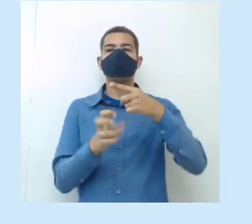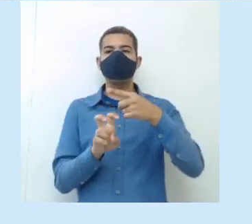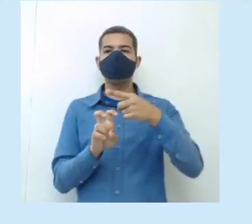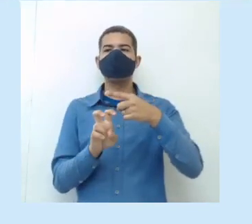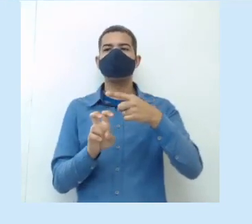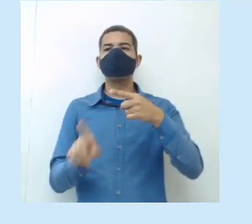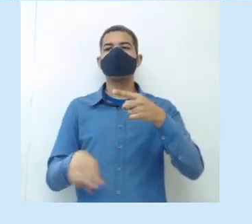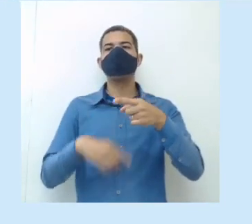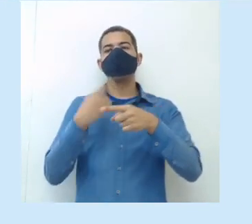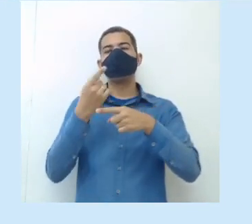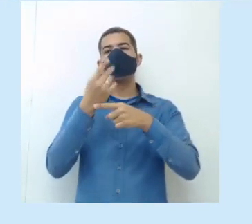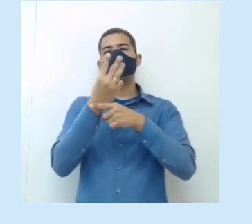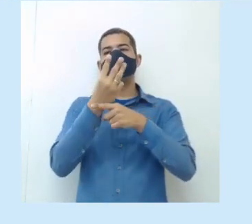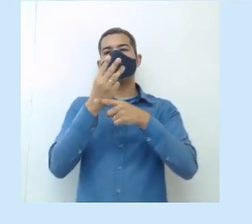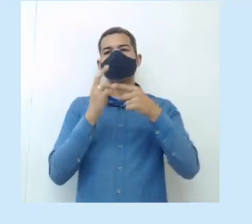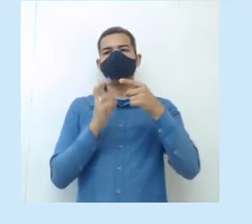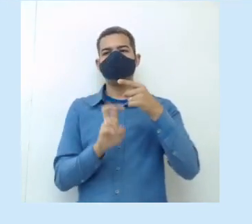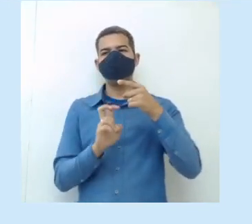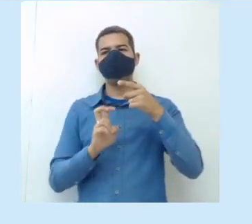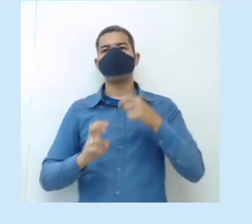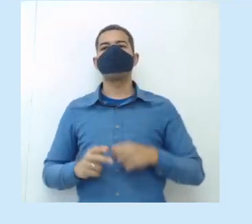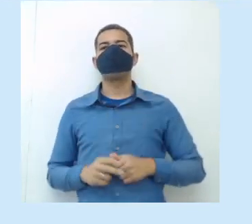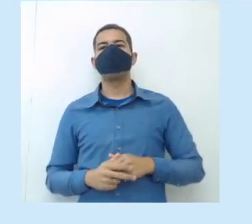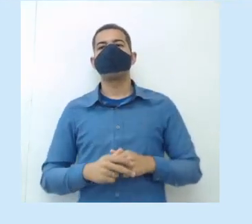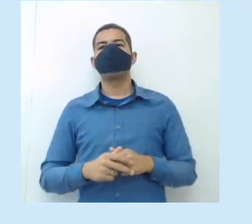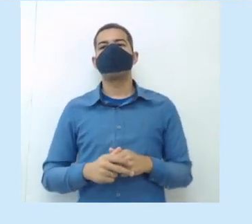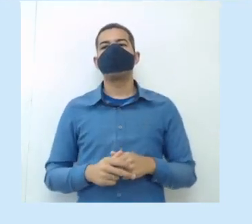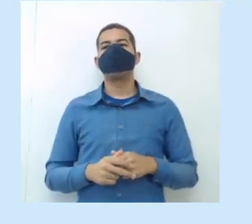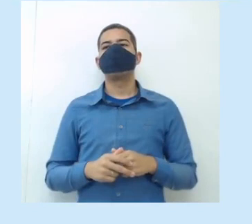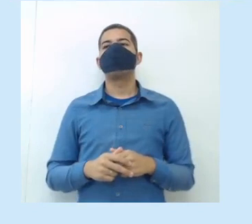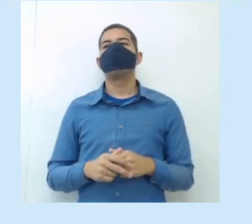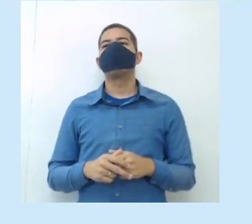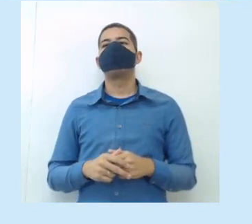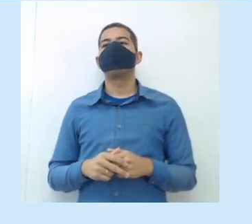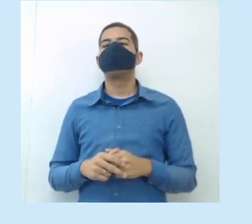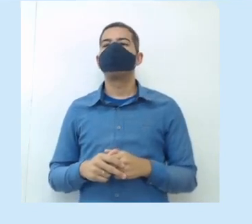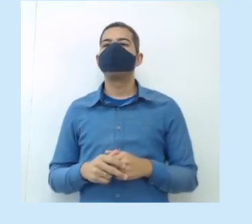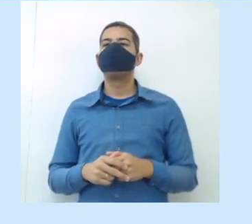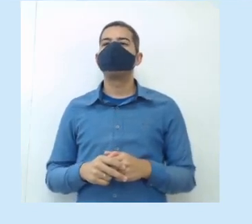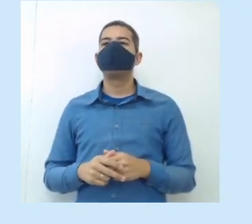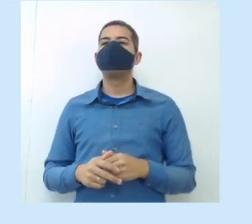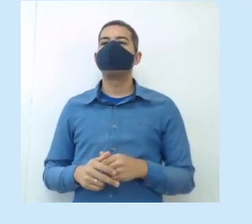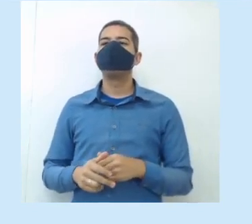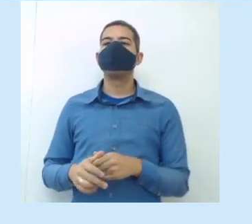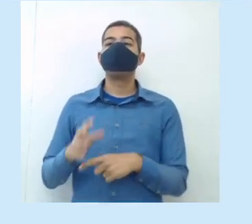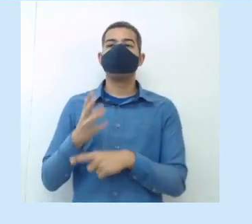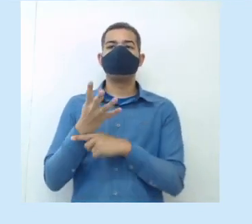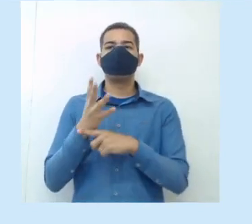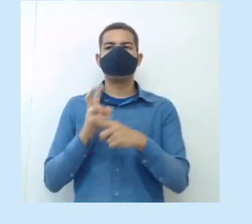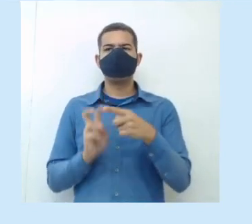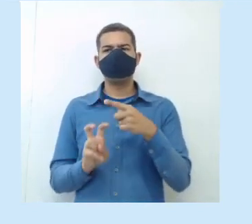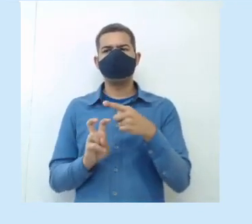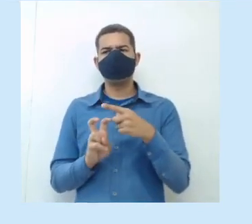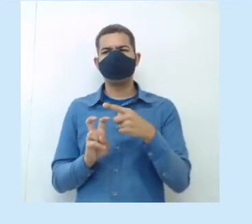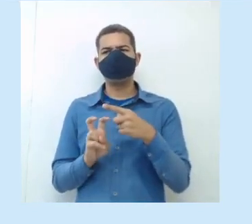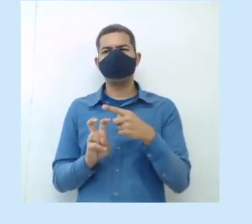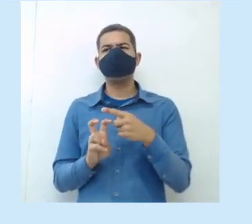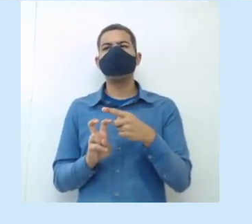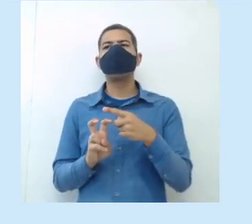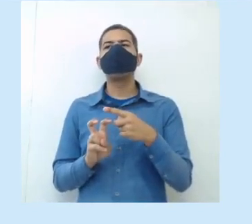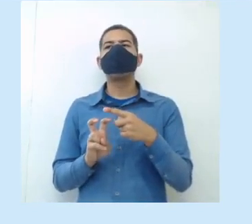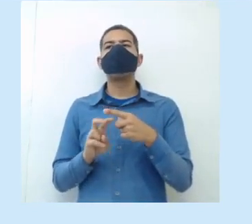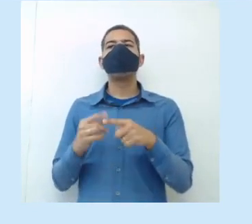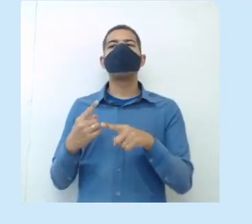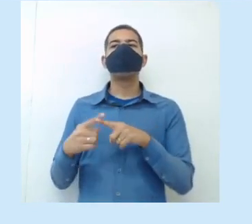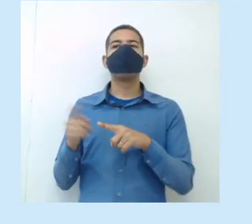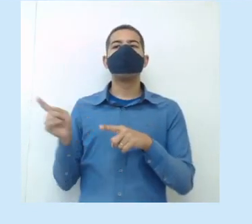5, depois, na sequência, 3 sobre 5, e por fim, você vai ter 4 sobre 5, porque o outro